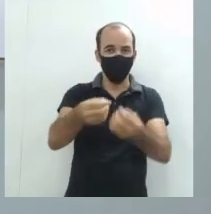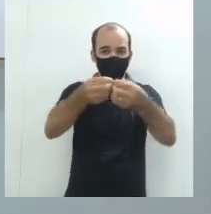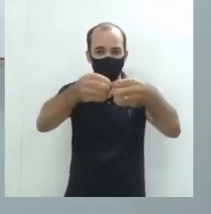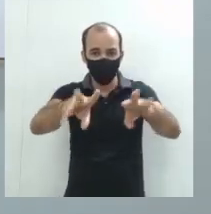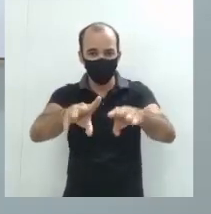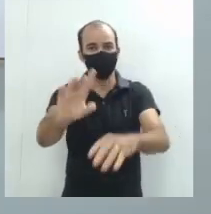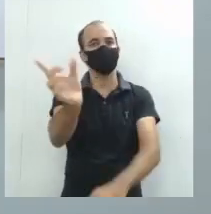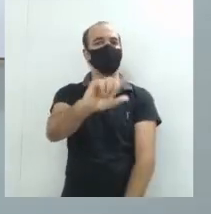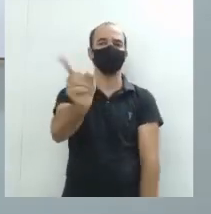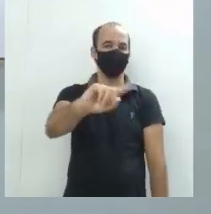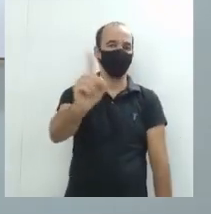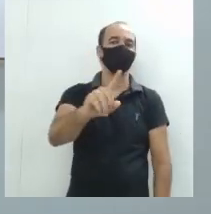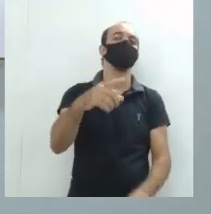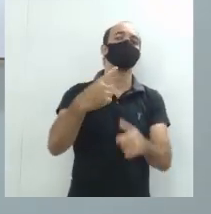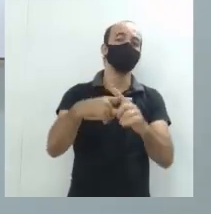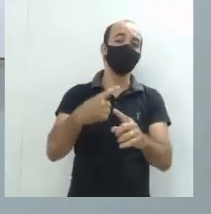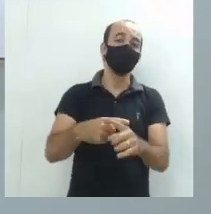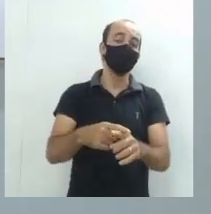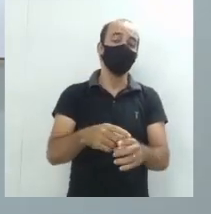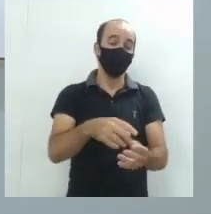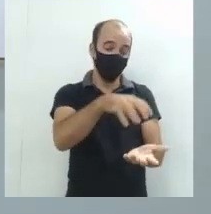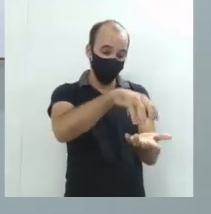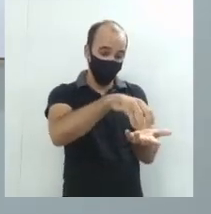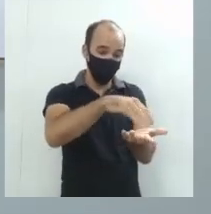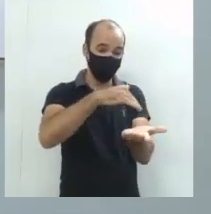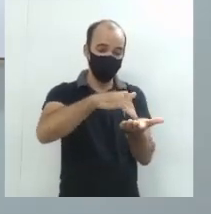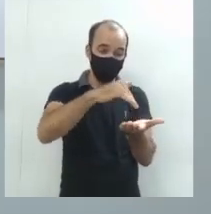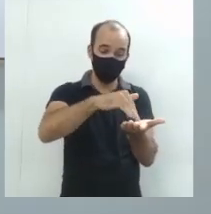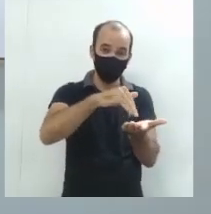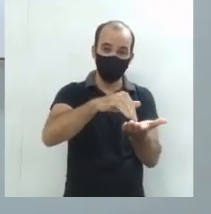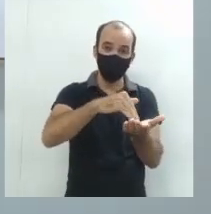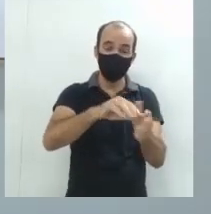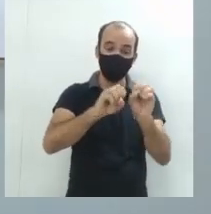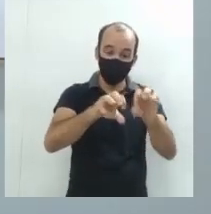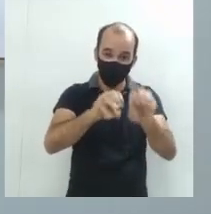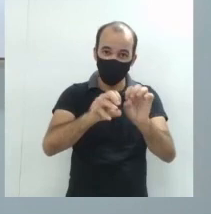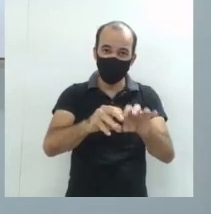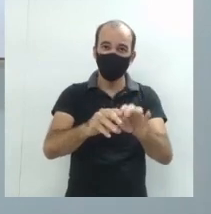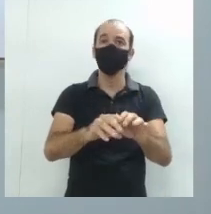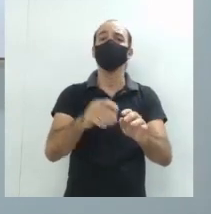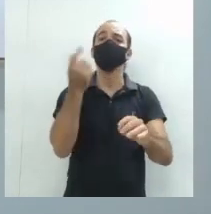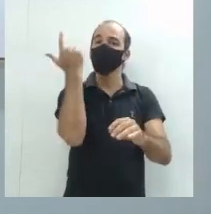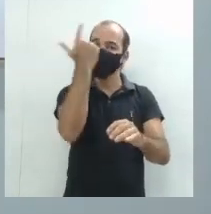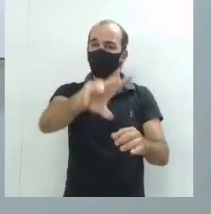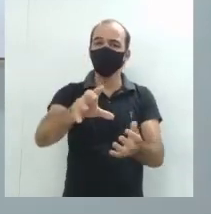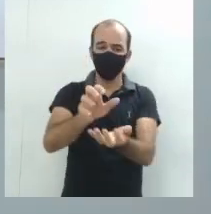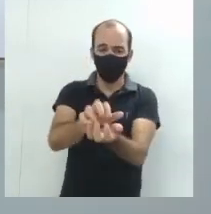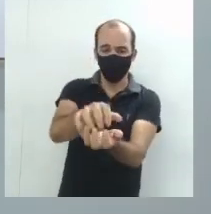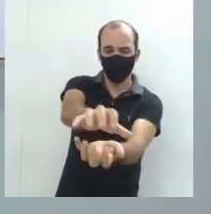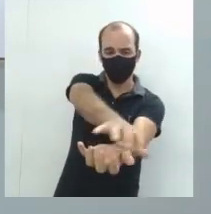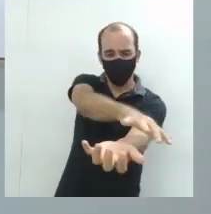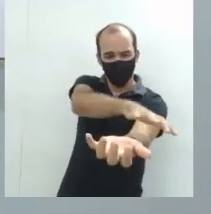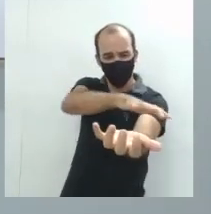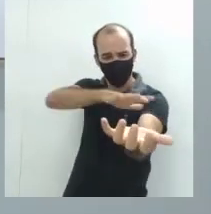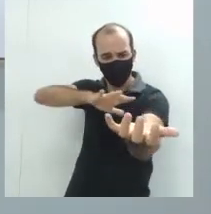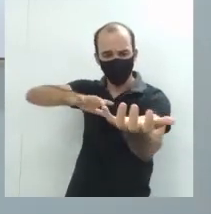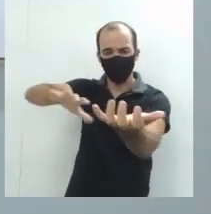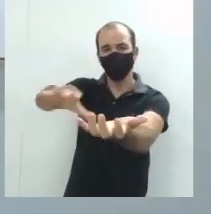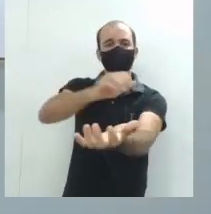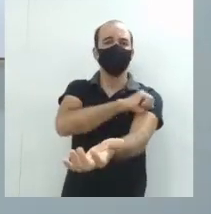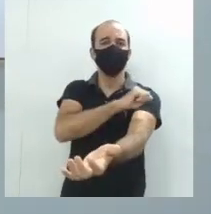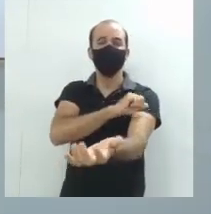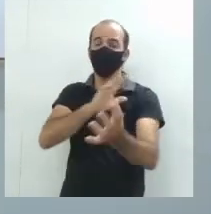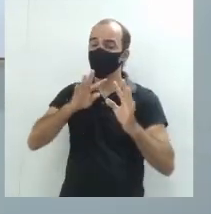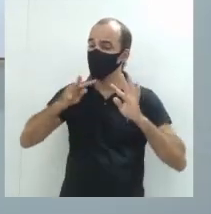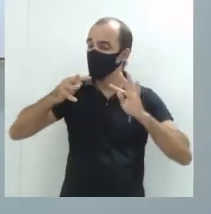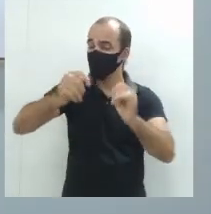A Secretaria de Educação vai atingir todos os alunos na sua busca ativa. Não